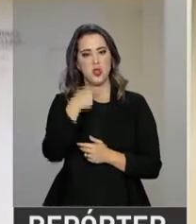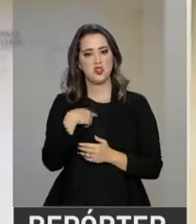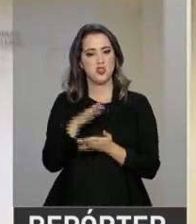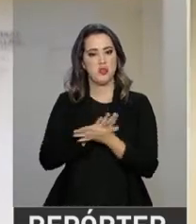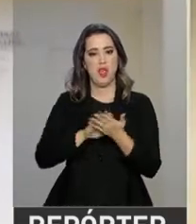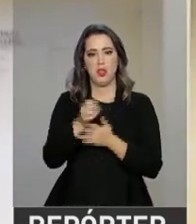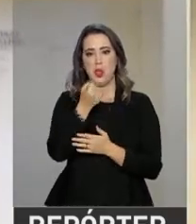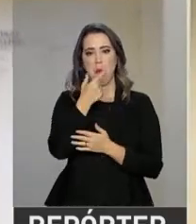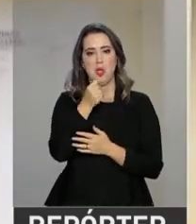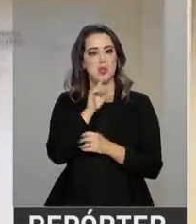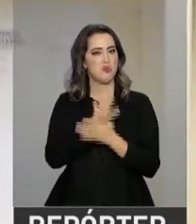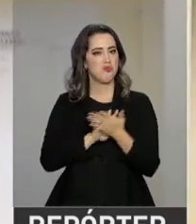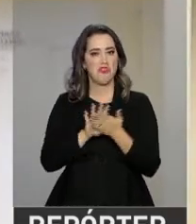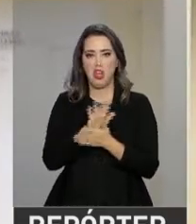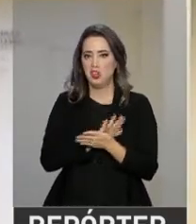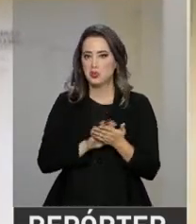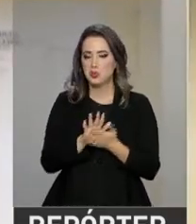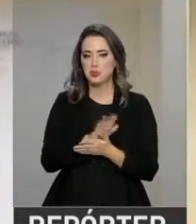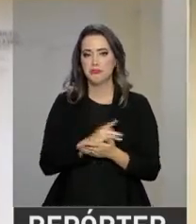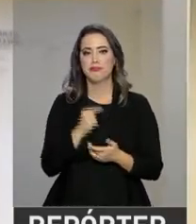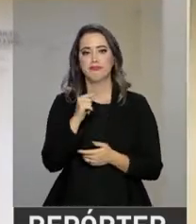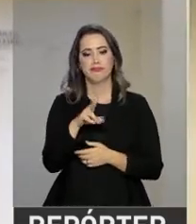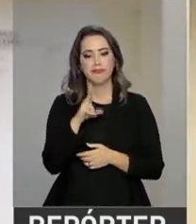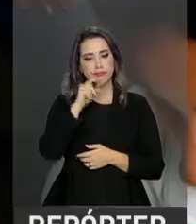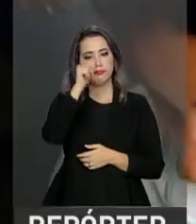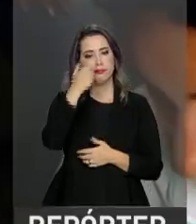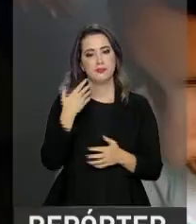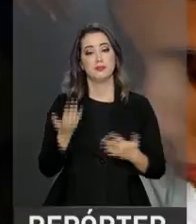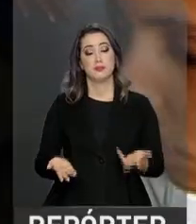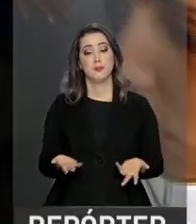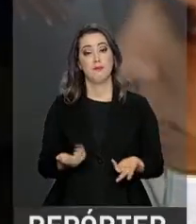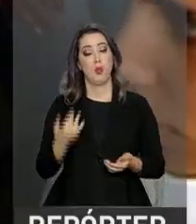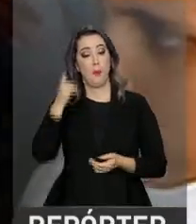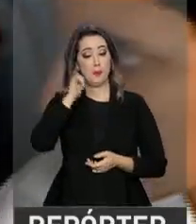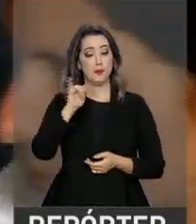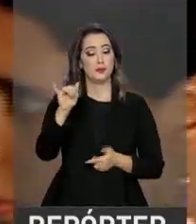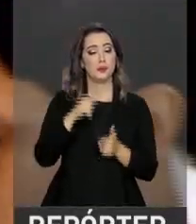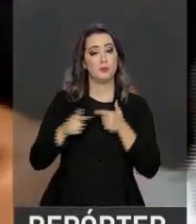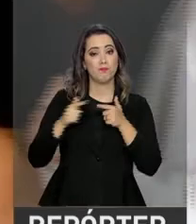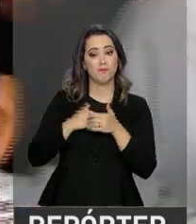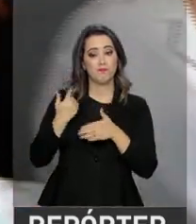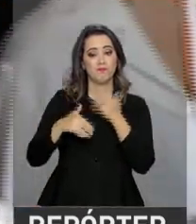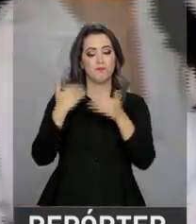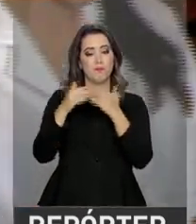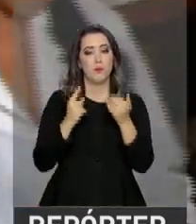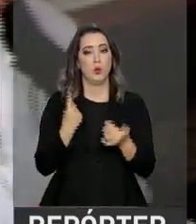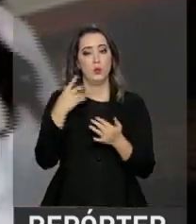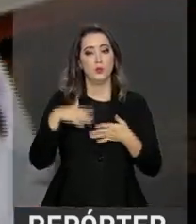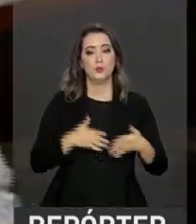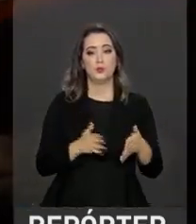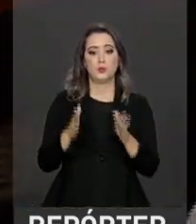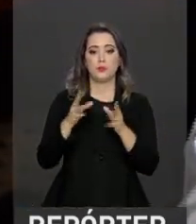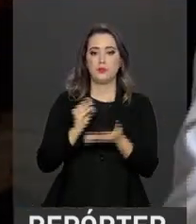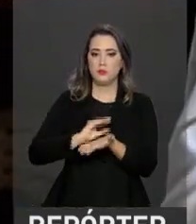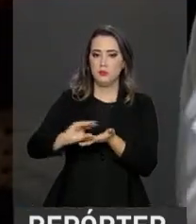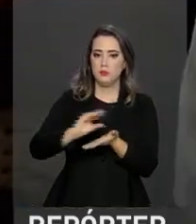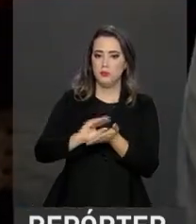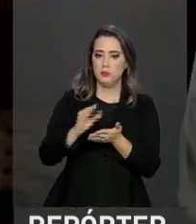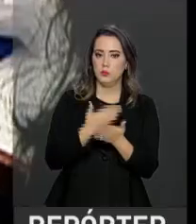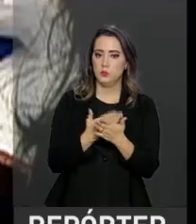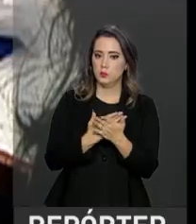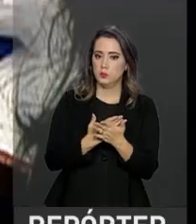respondem mais aos antimicrobianos que nós temos disponíveis para evitar que o problema se agrave um dos caminhos é investimento em